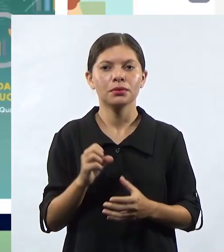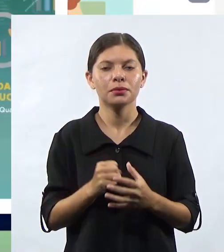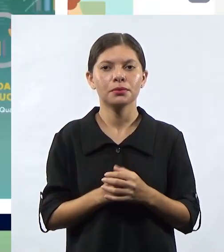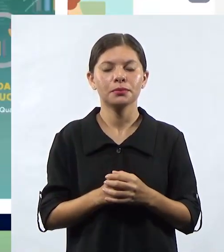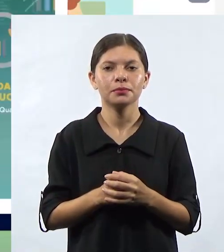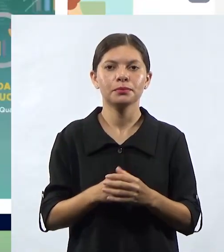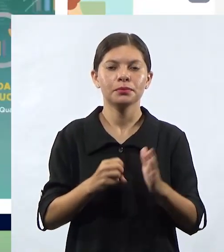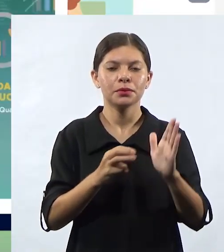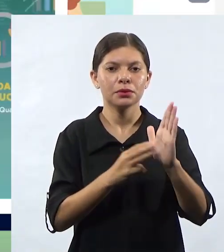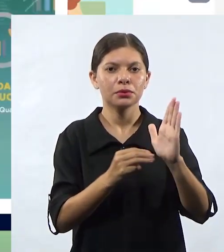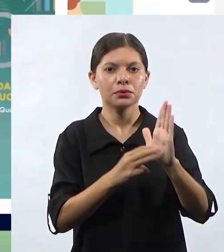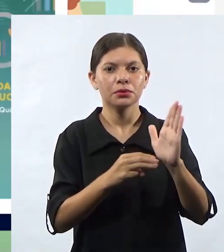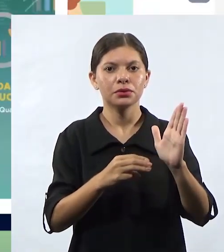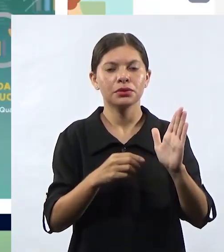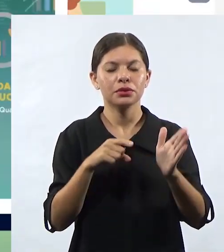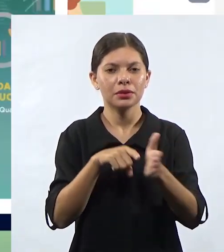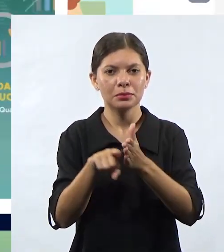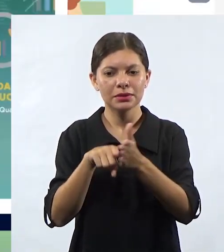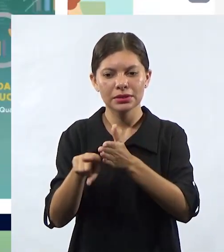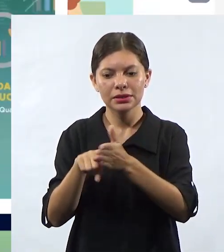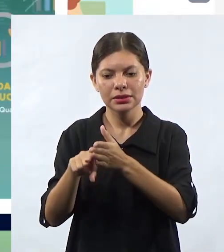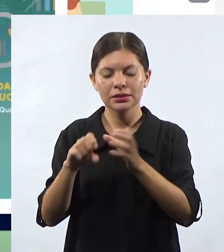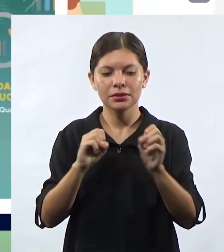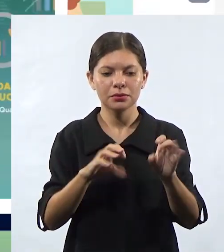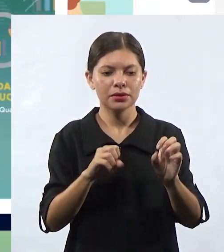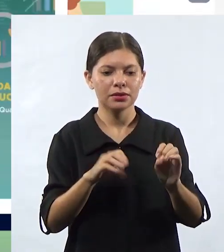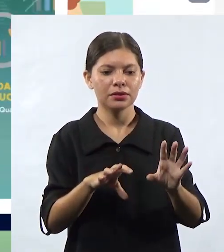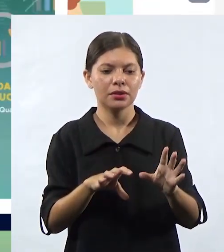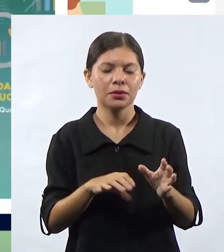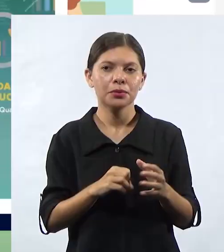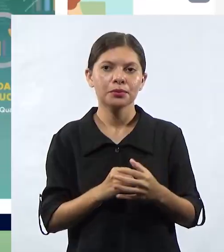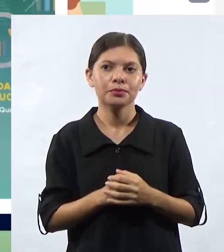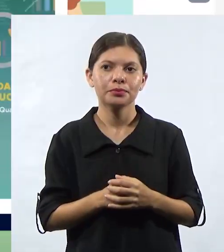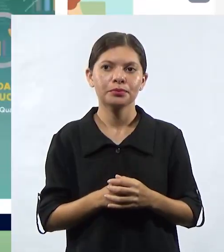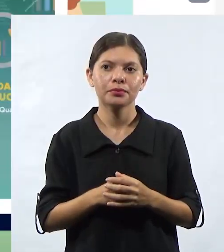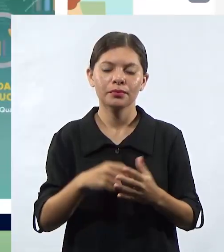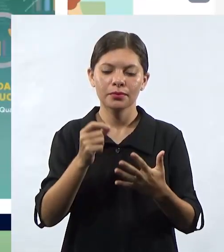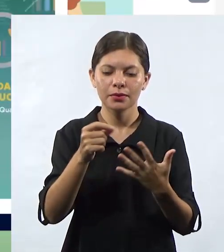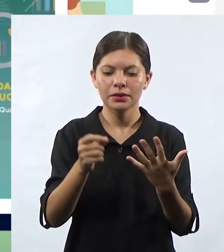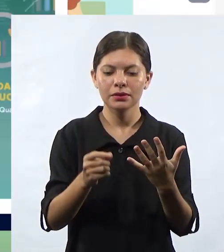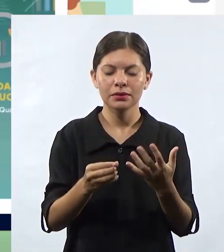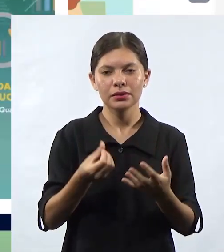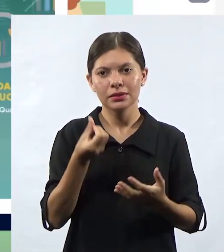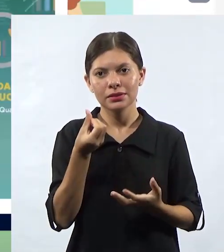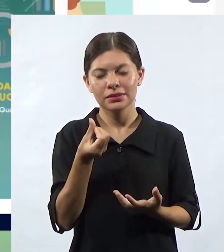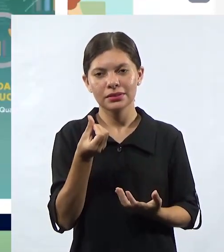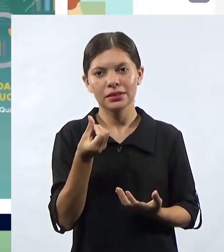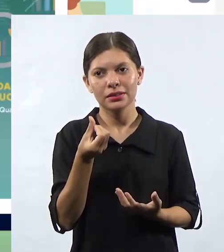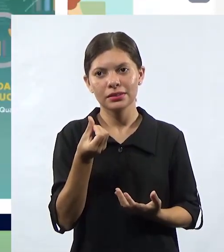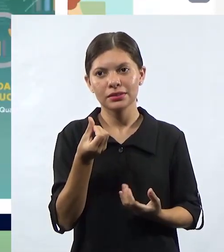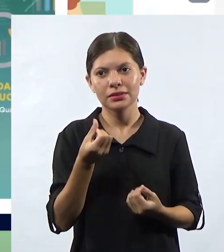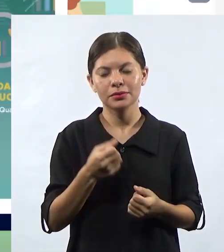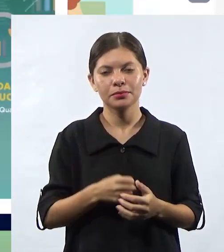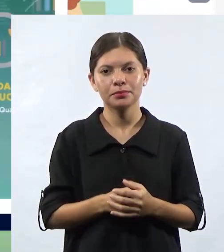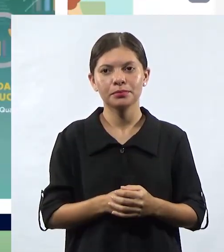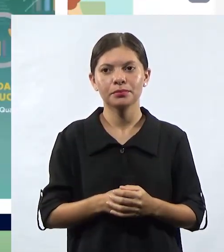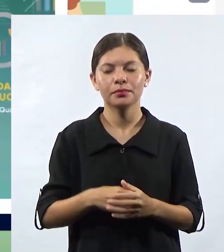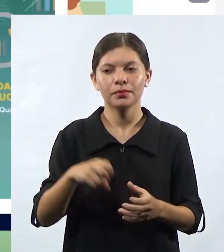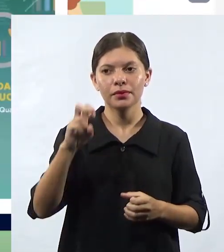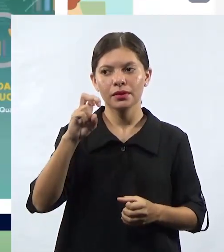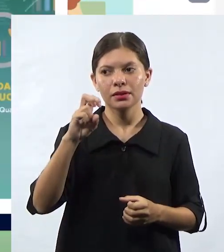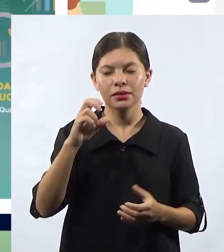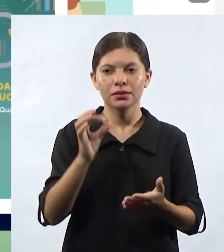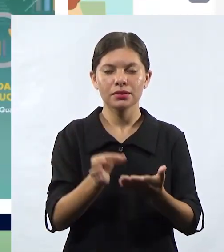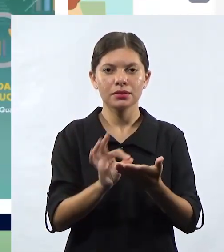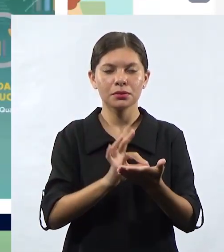Educação. O item 6 do livro dele é um trecho curto, são 5 páginas, que vão falar